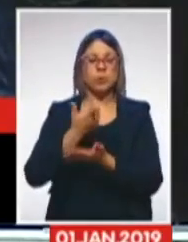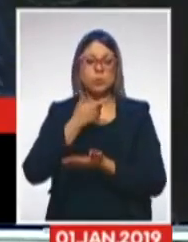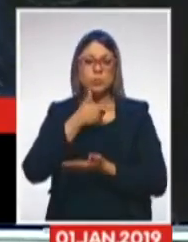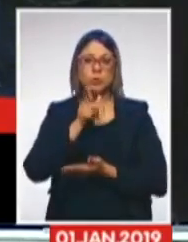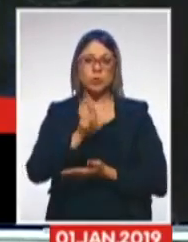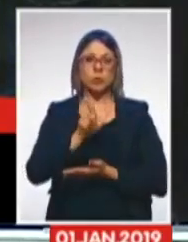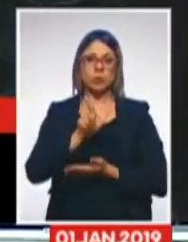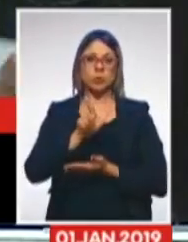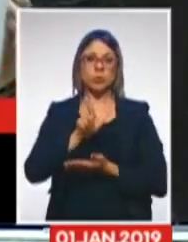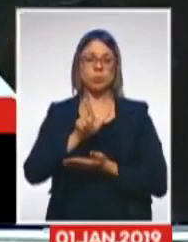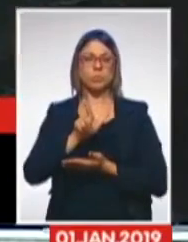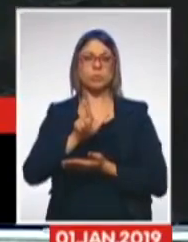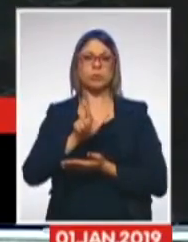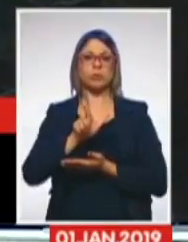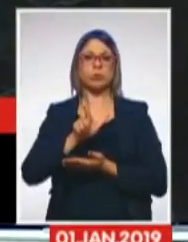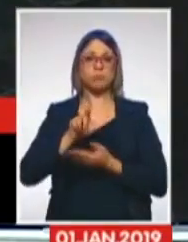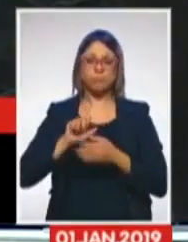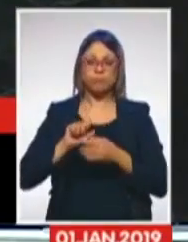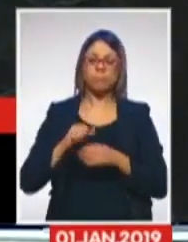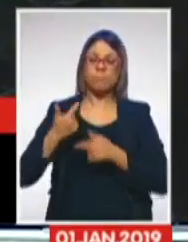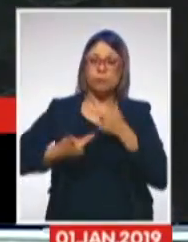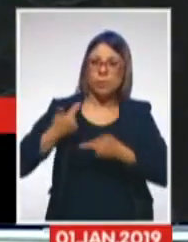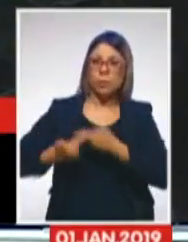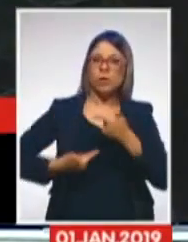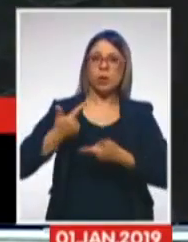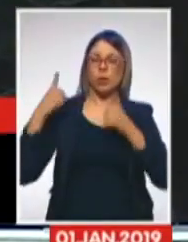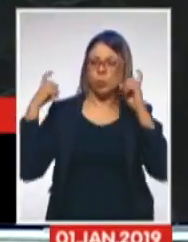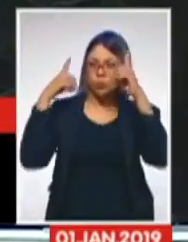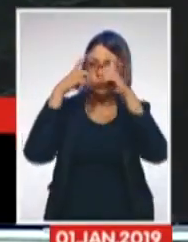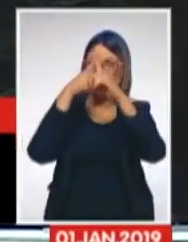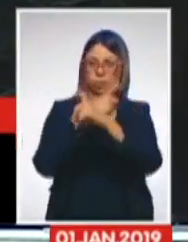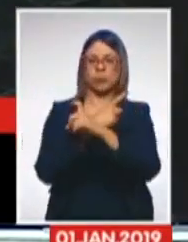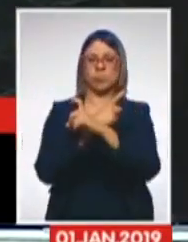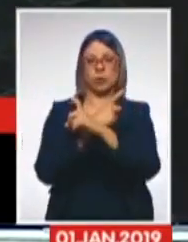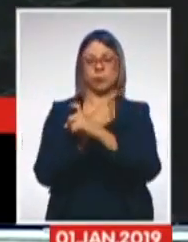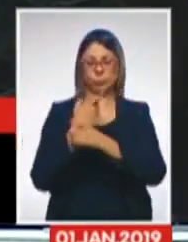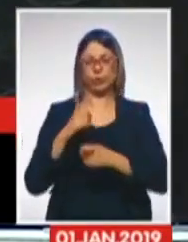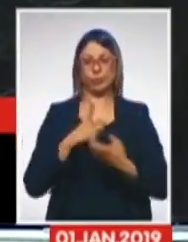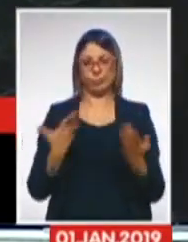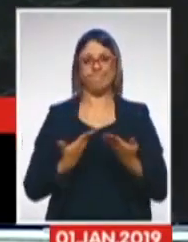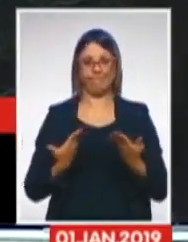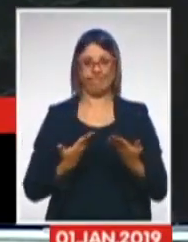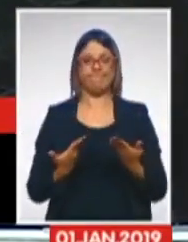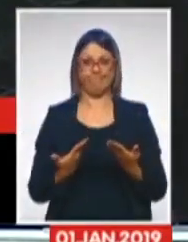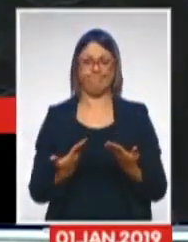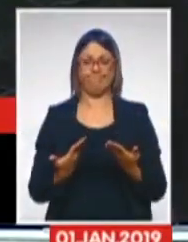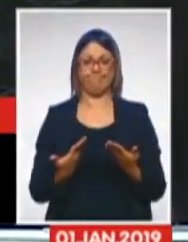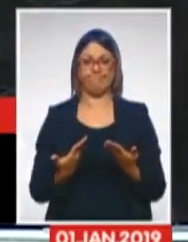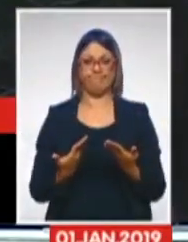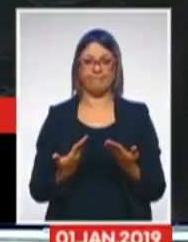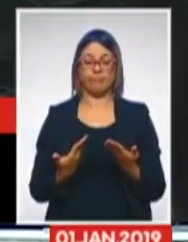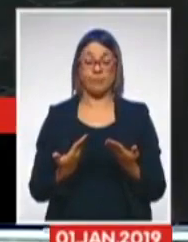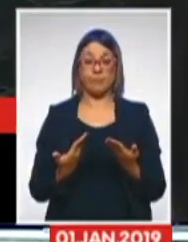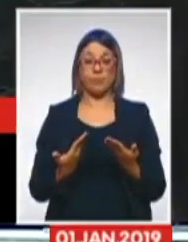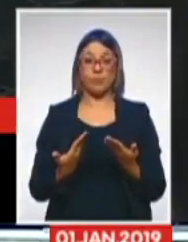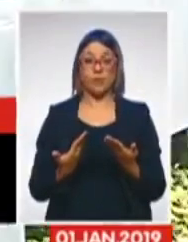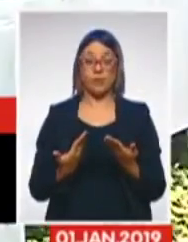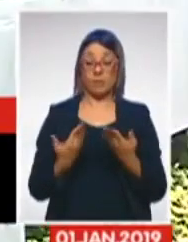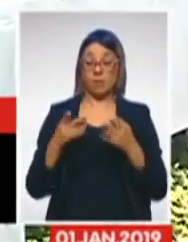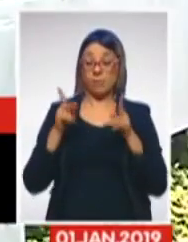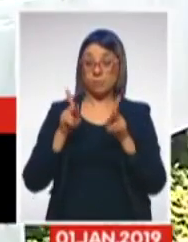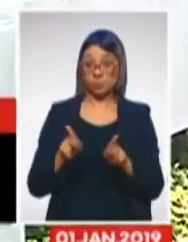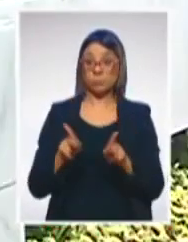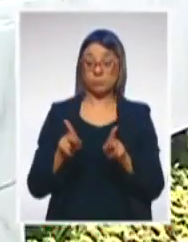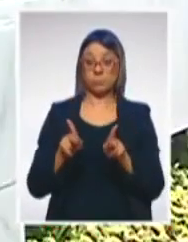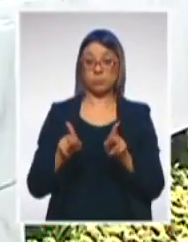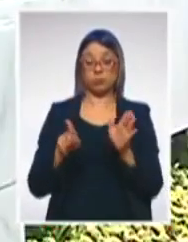as dificuldades que a atual conjuntura representa. A manifestação do eleitor